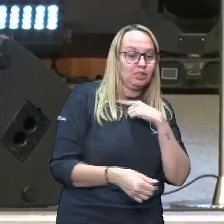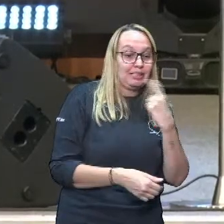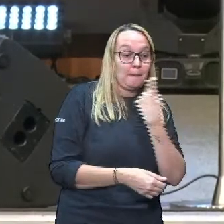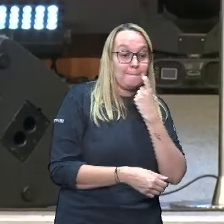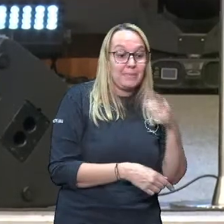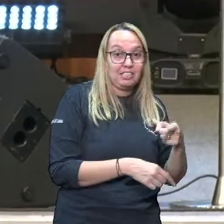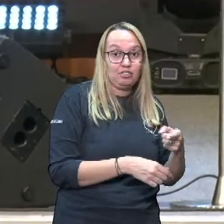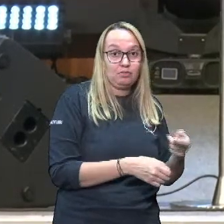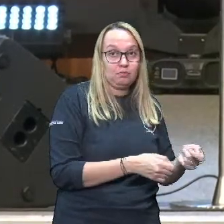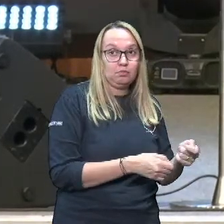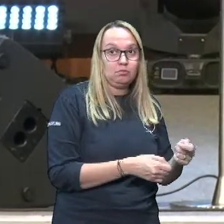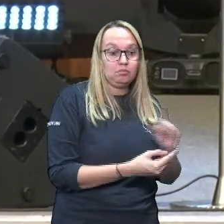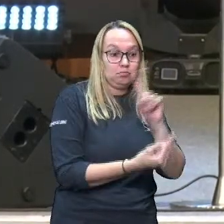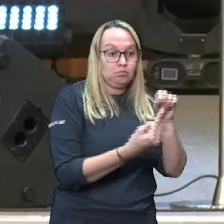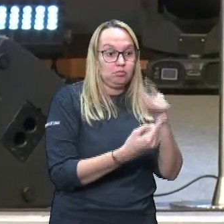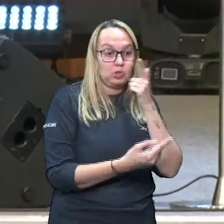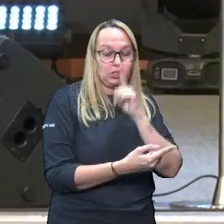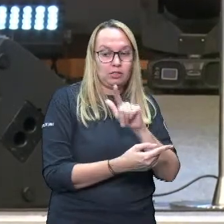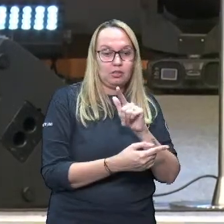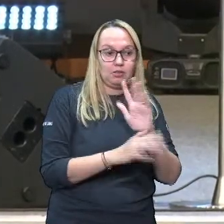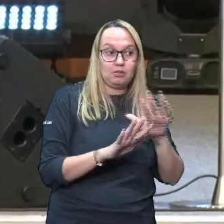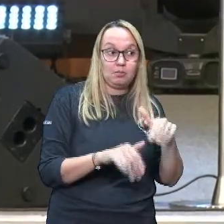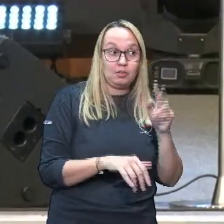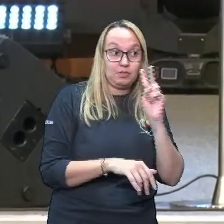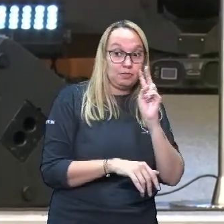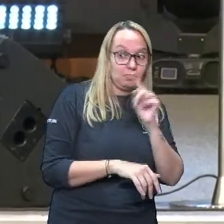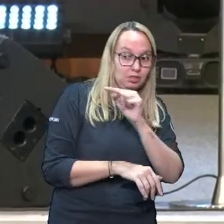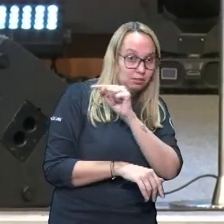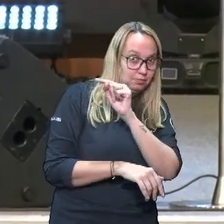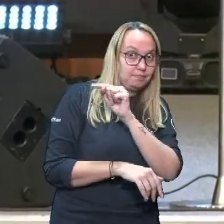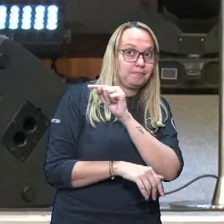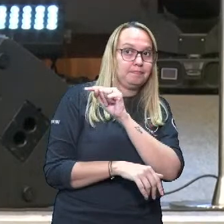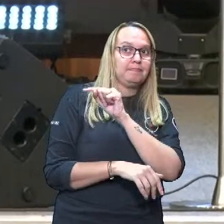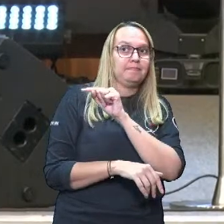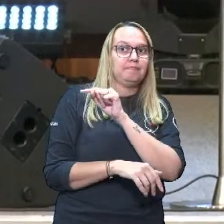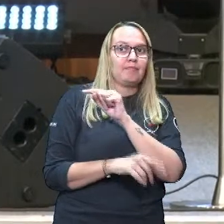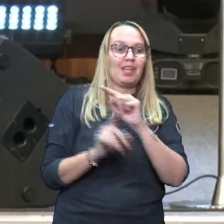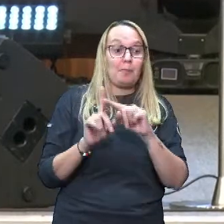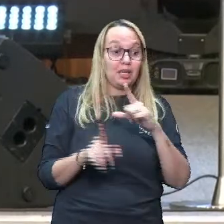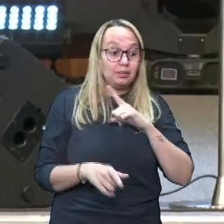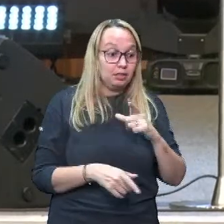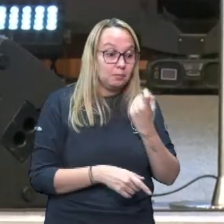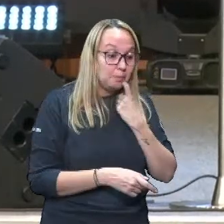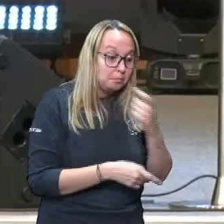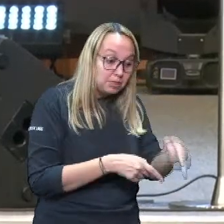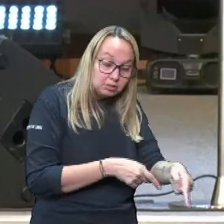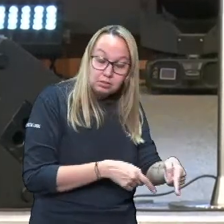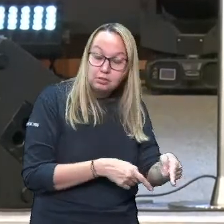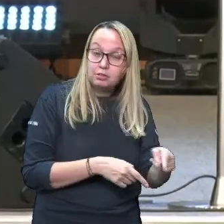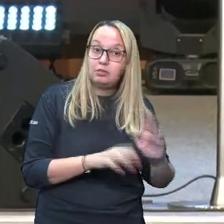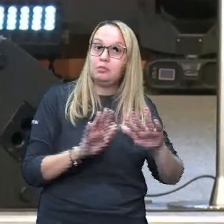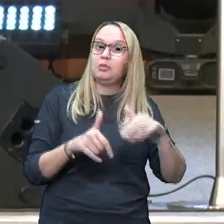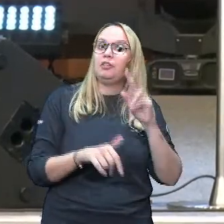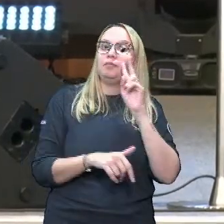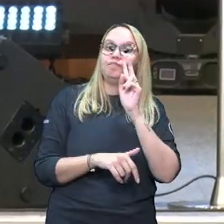foi alcançado. E João falando, é melhor você olhar para lá. Ele, mas tem peixe aqui. Ele, é melhor você olhar para lá.